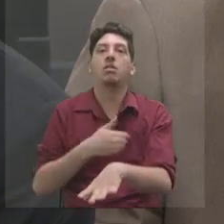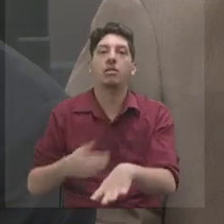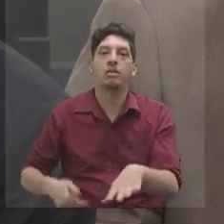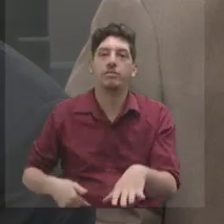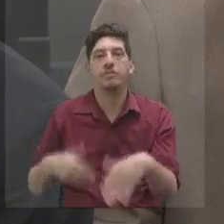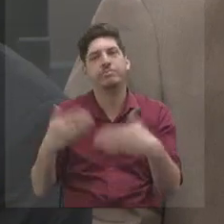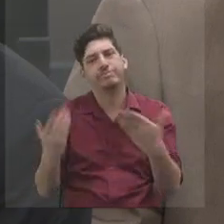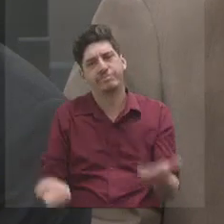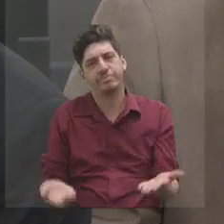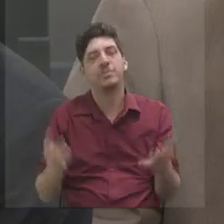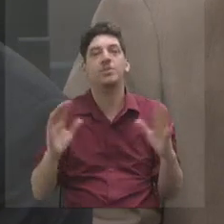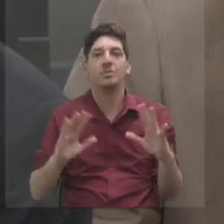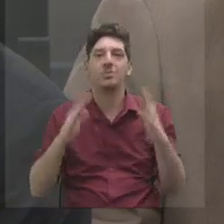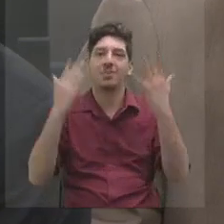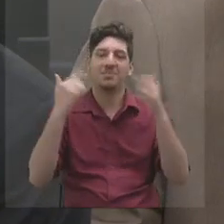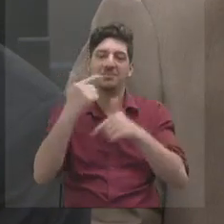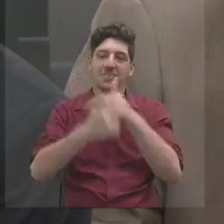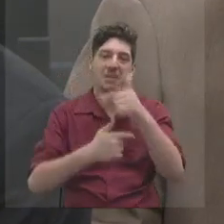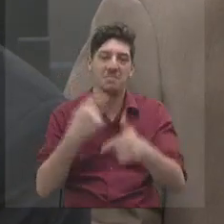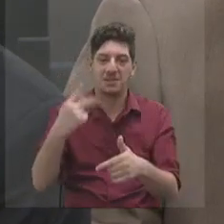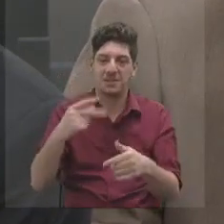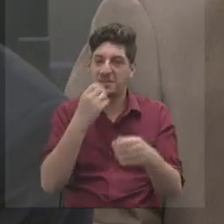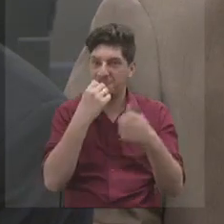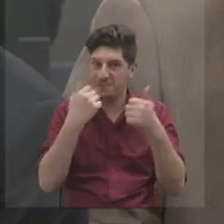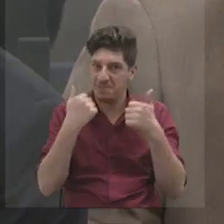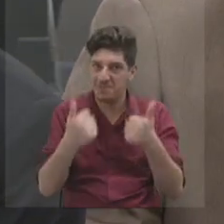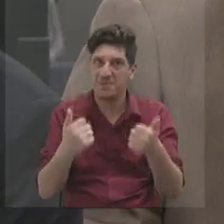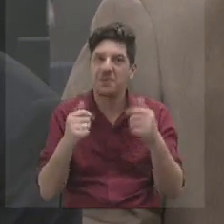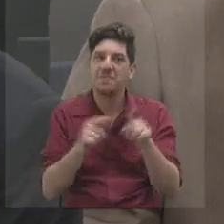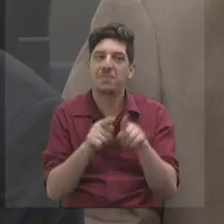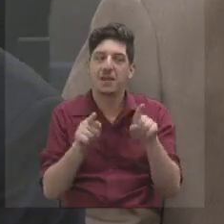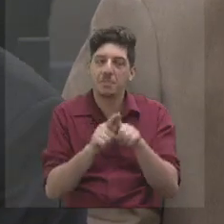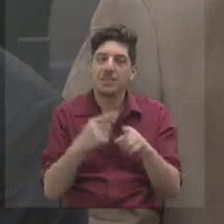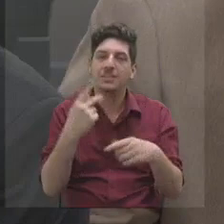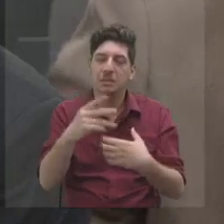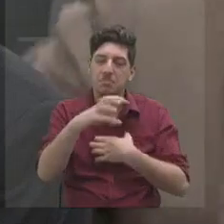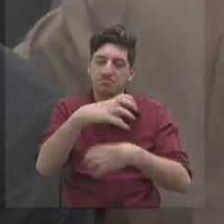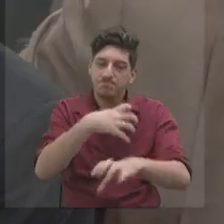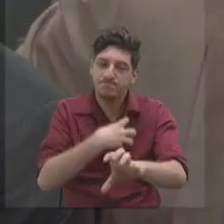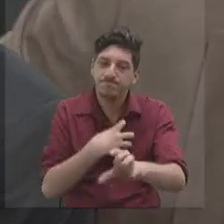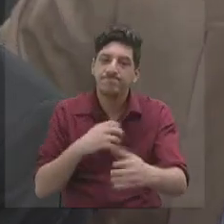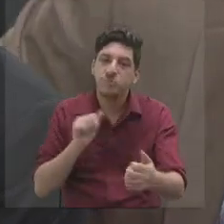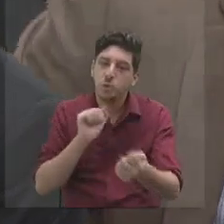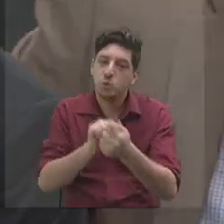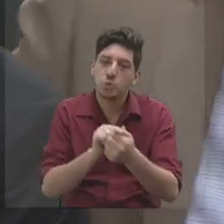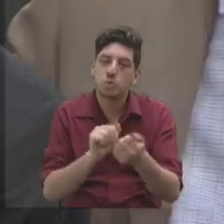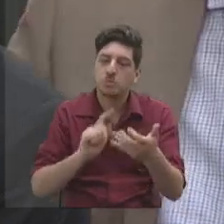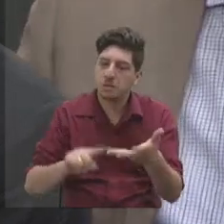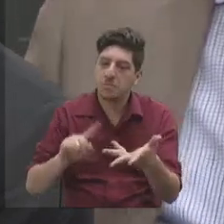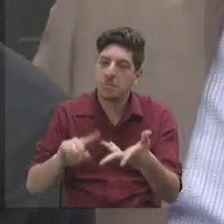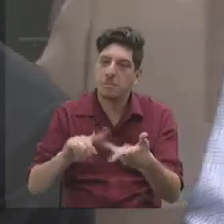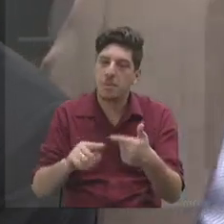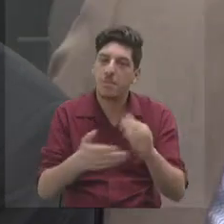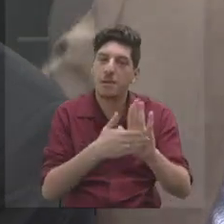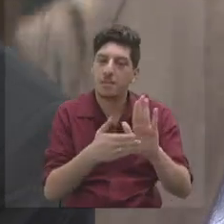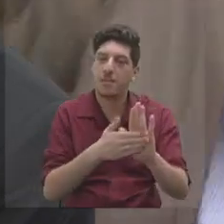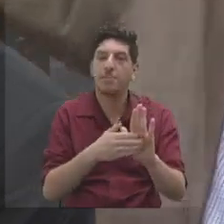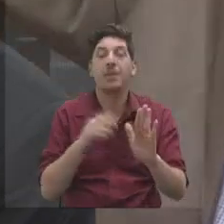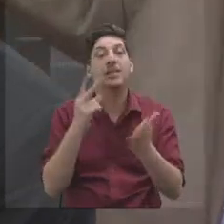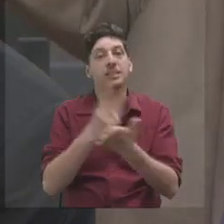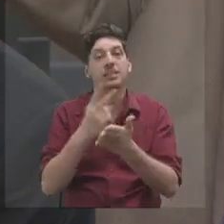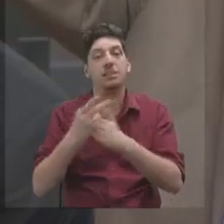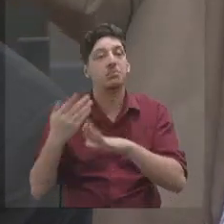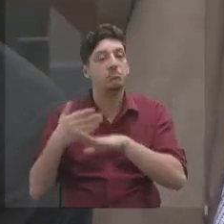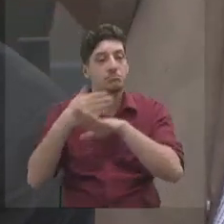parabenizo pelo trabalho que o senhor vem realizando né por essa sensibilidade que vem tendo com as nossas causas não teve uma vez que eu fui até o